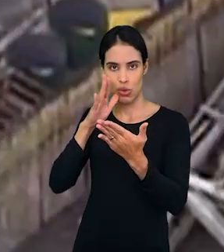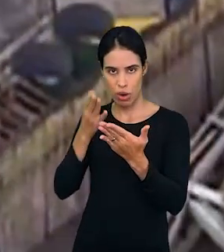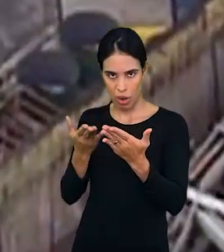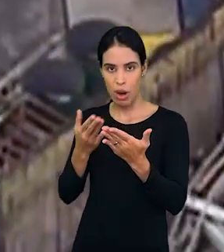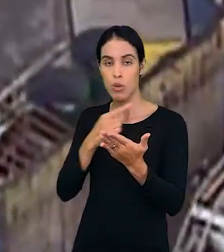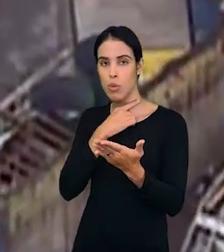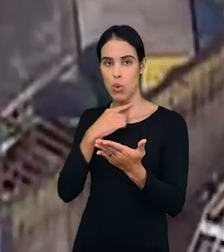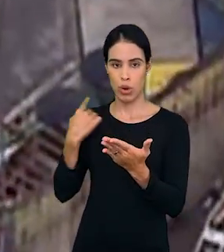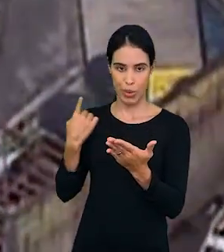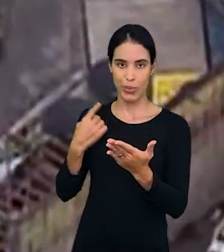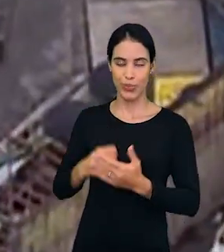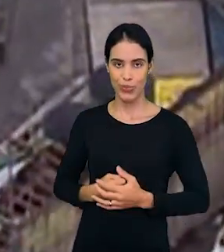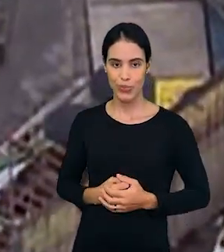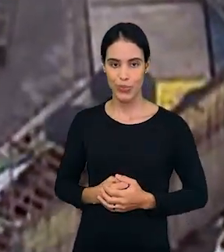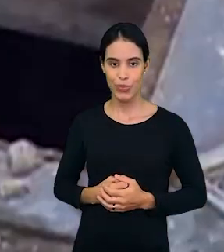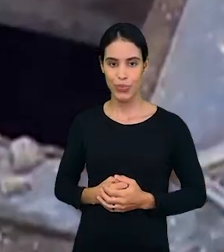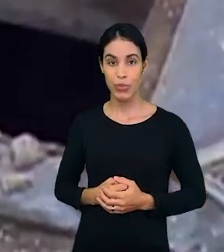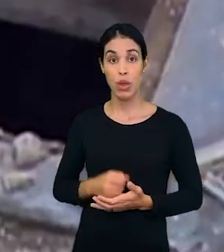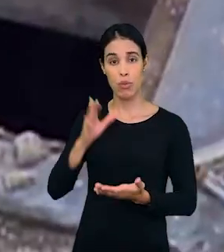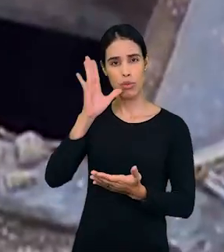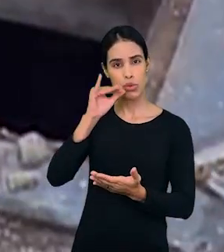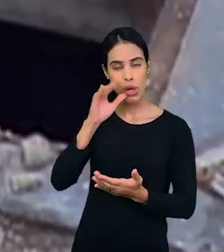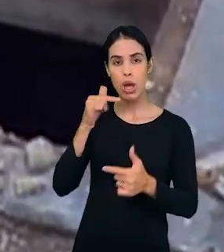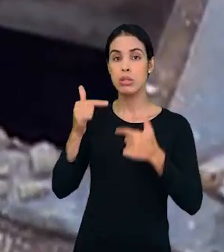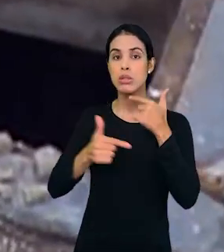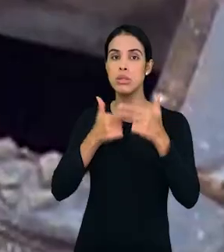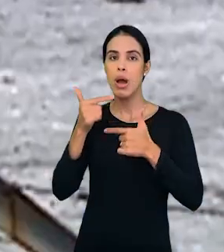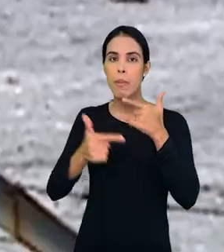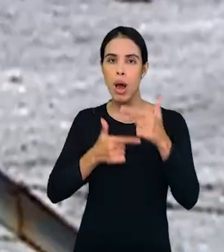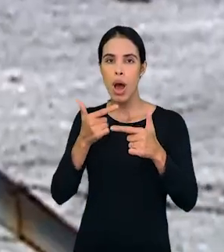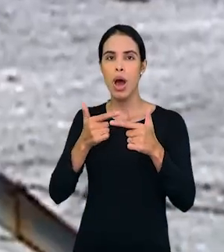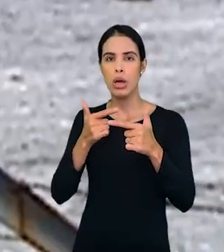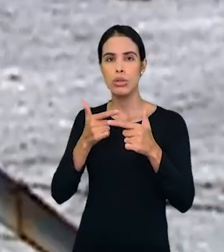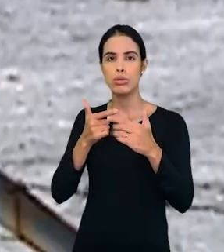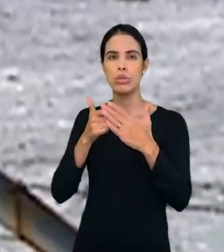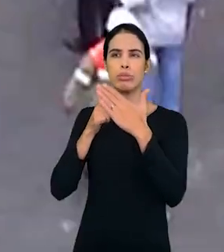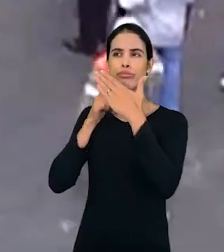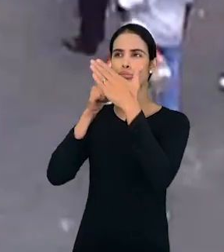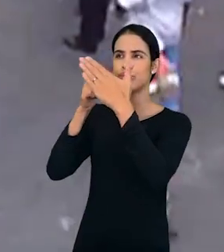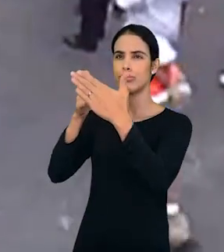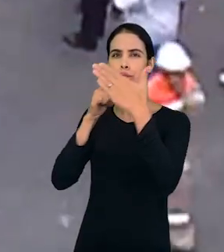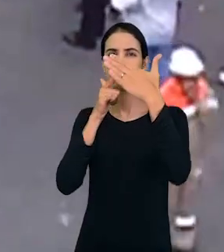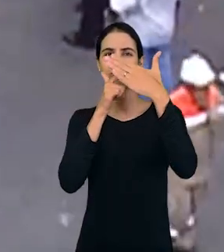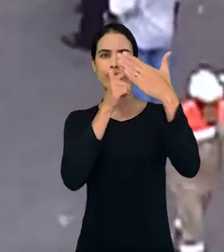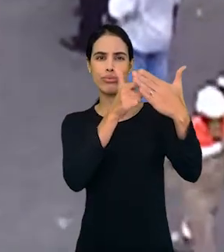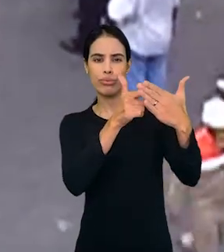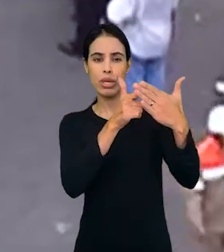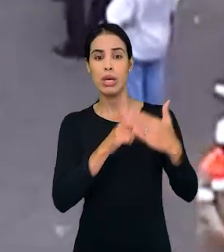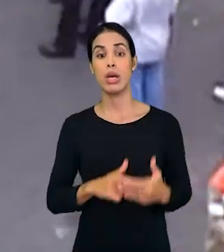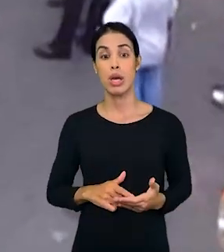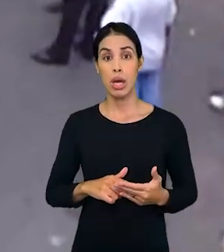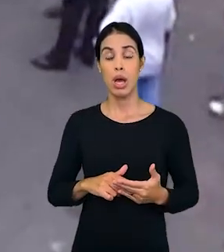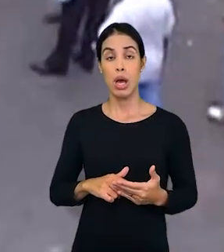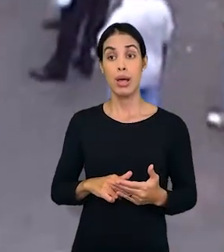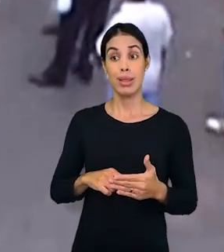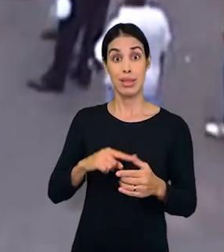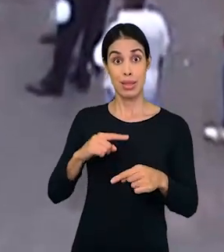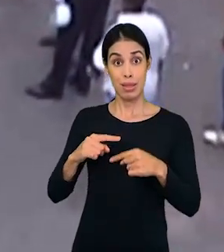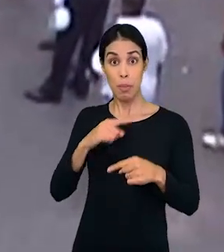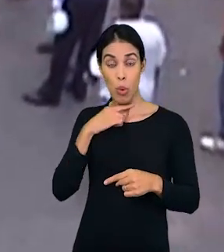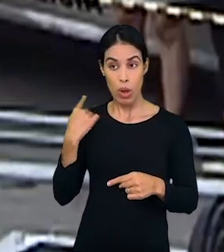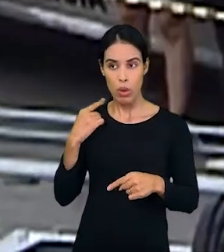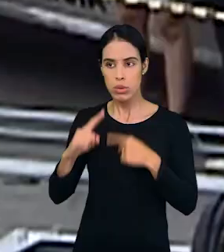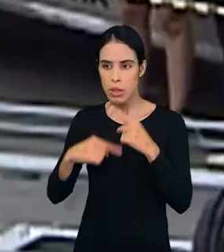zona portuária do Rio de Janeiro. O empregado fazia serviço de soldagem. Após o acidente, o local foi